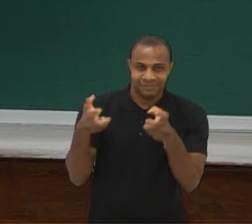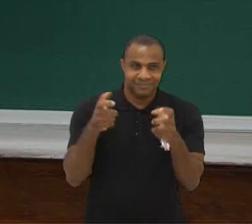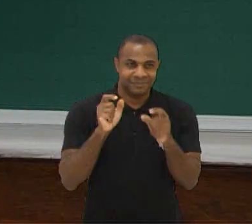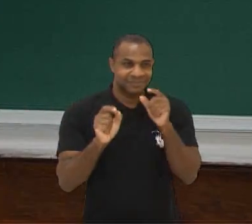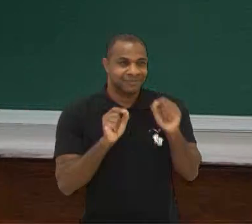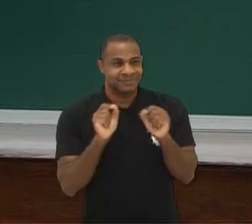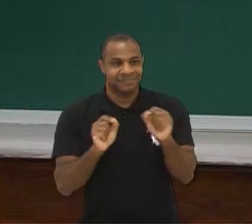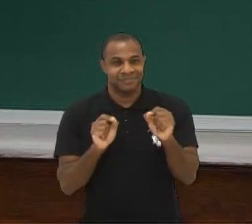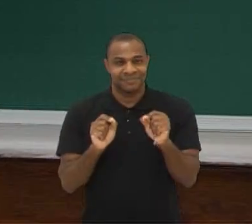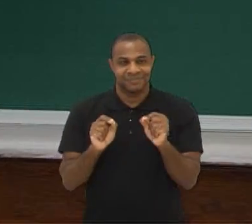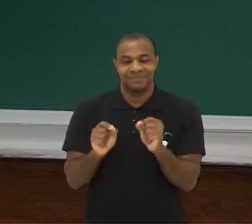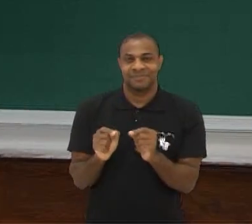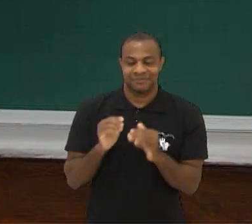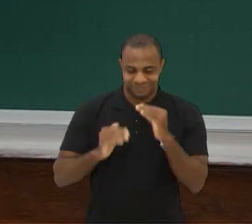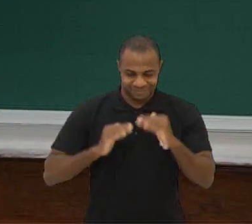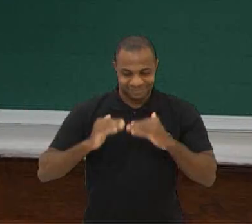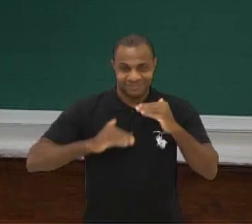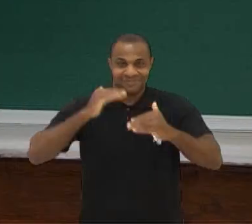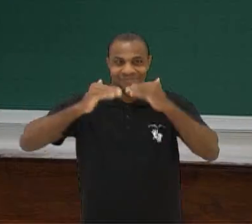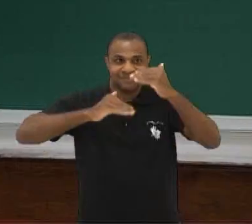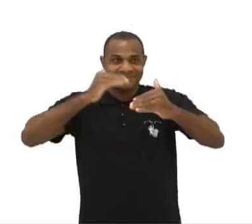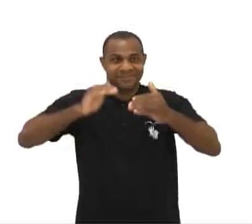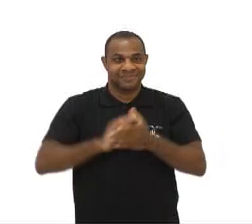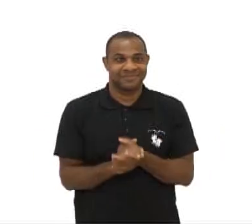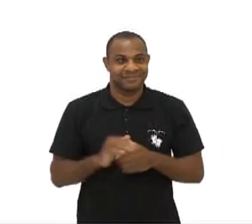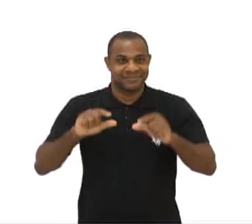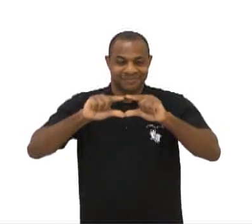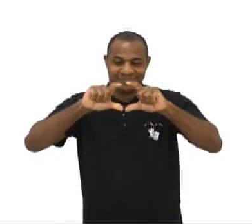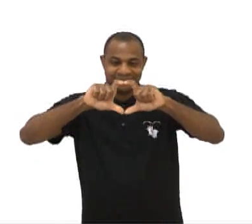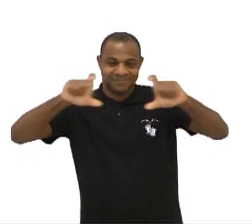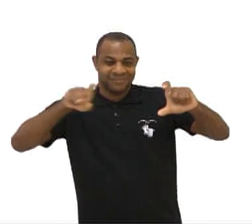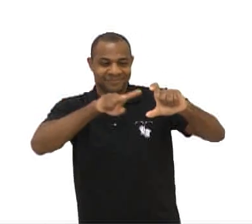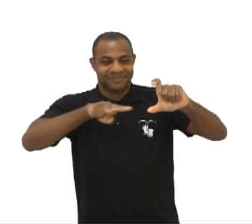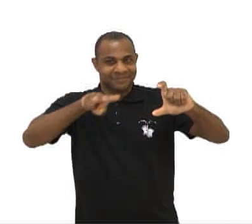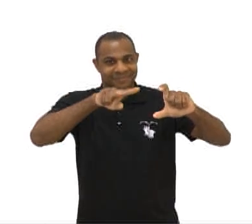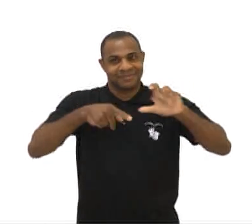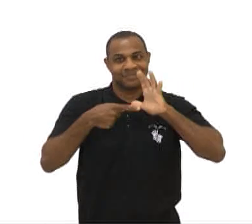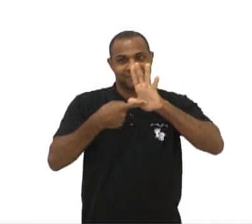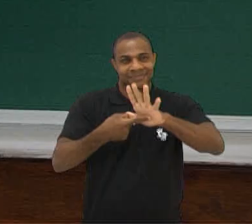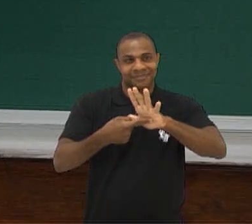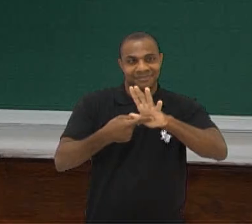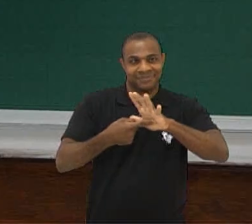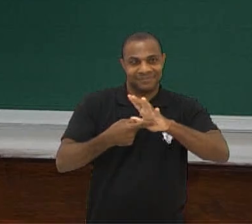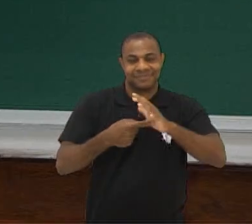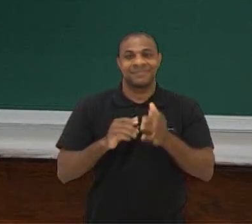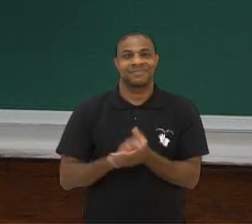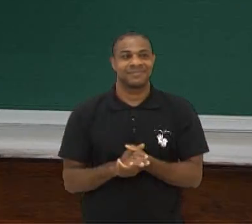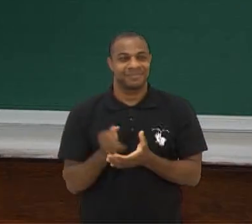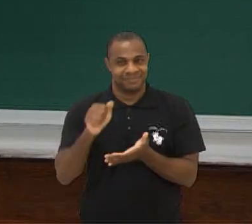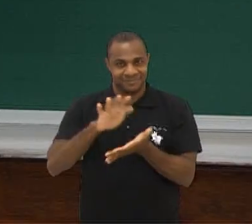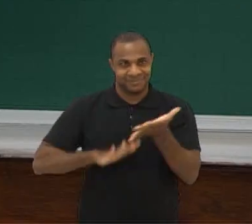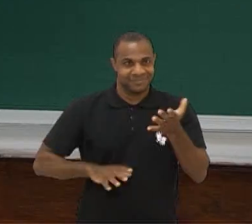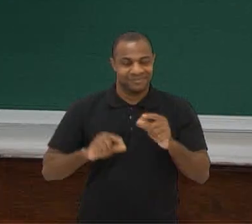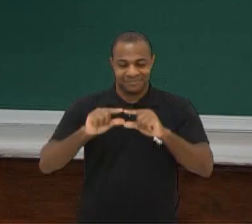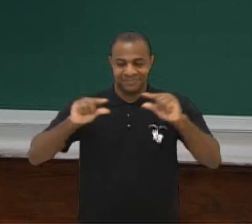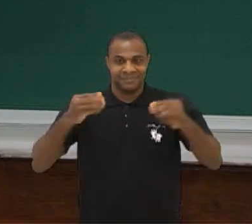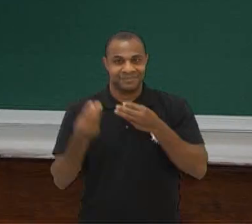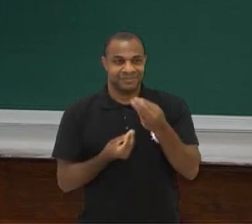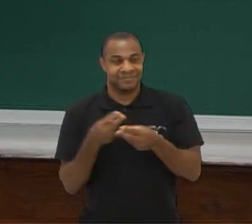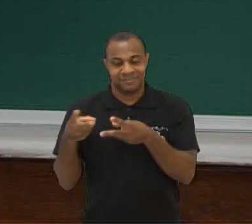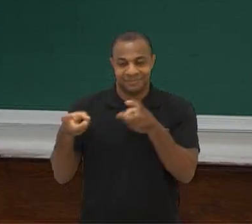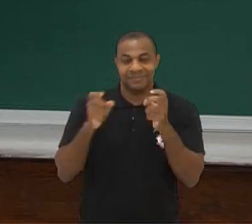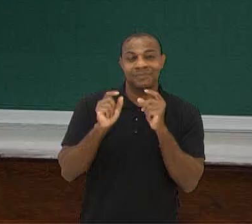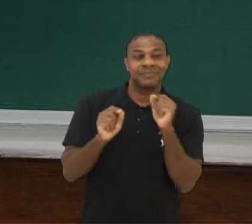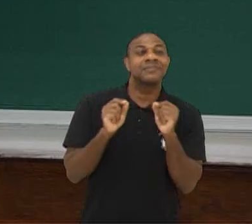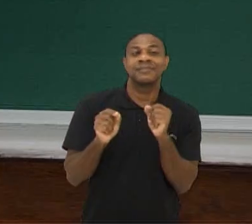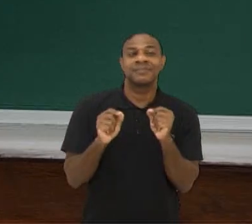que se trata do desenvolvimento, esse fragmento que está ilustrado aqui para o enunciado dessa atividade. Né? Observem lá que